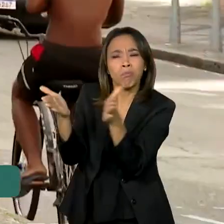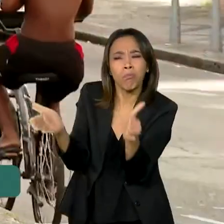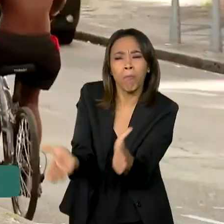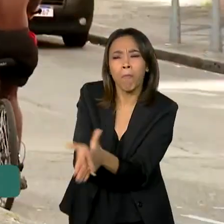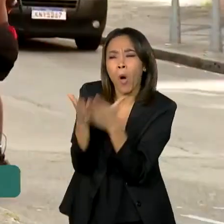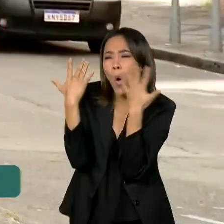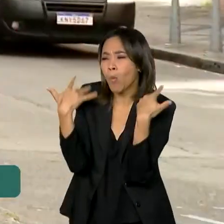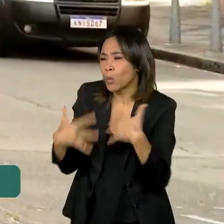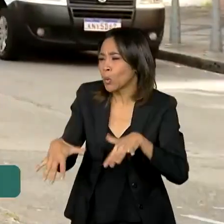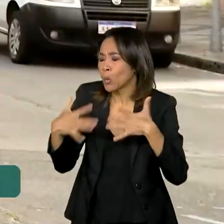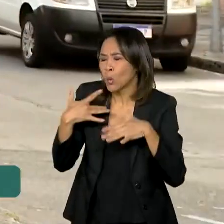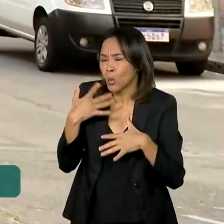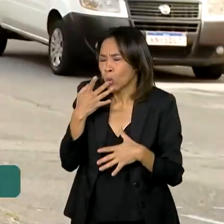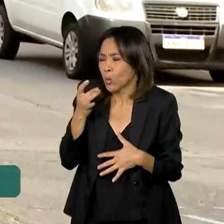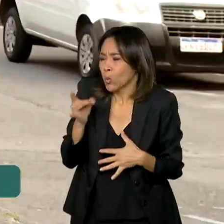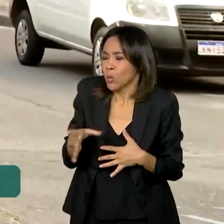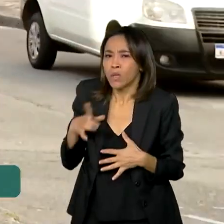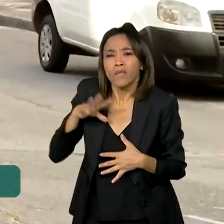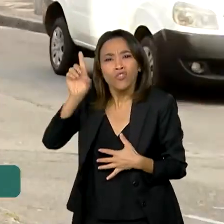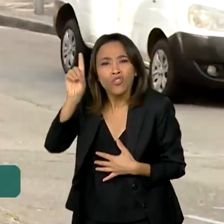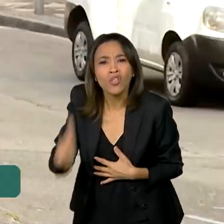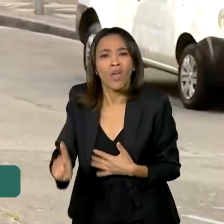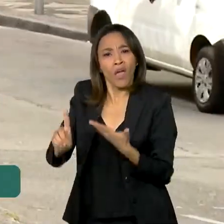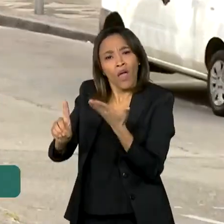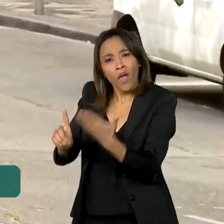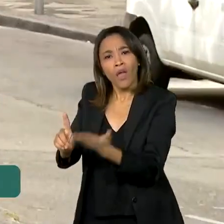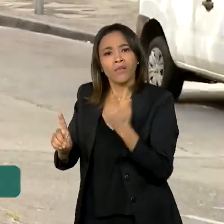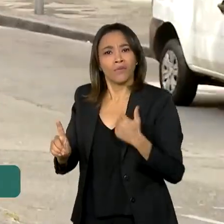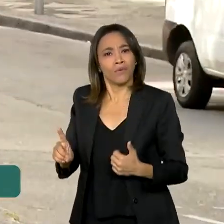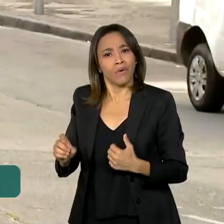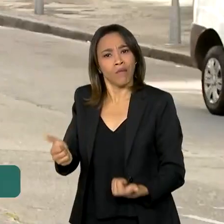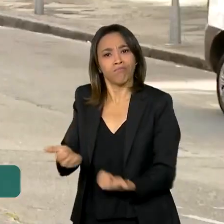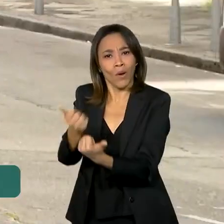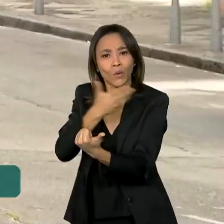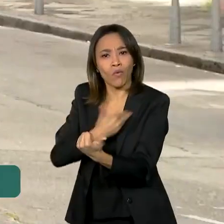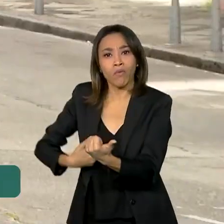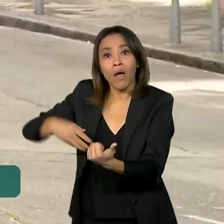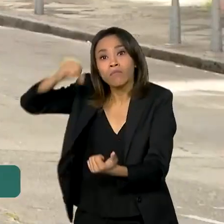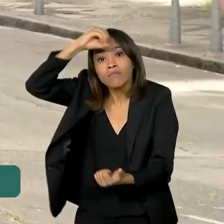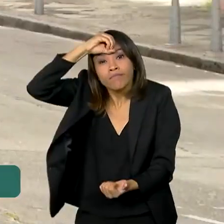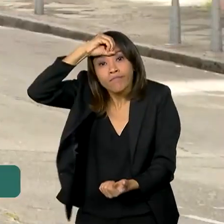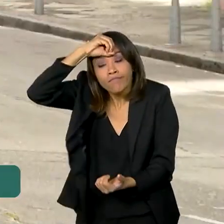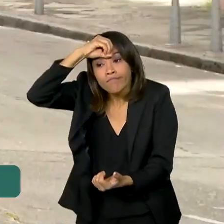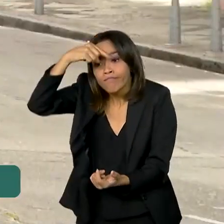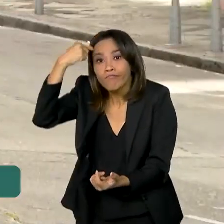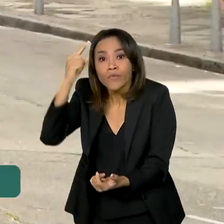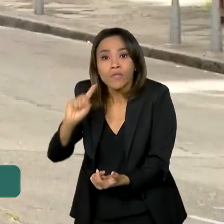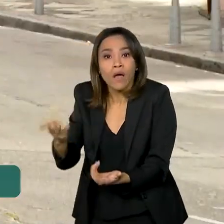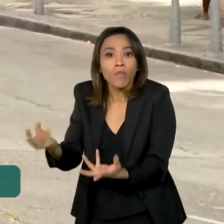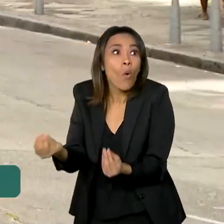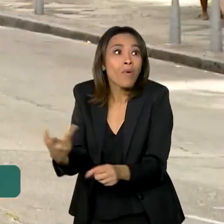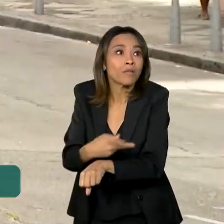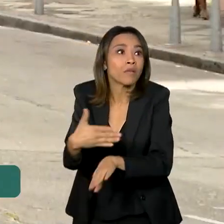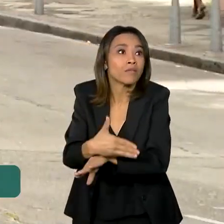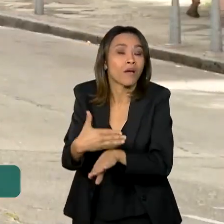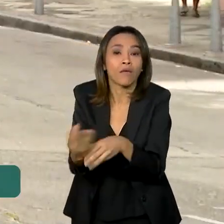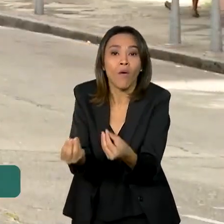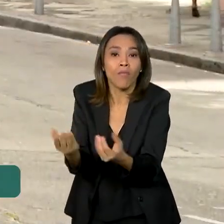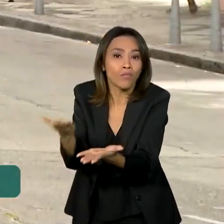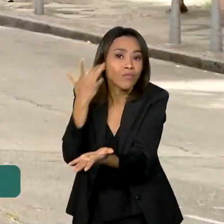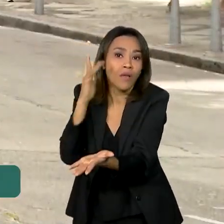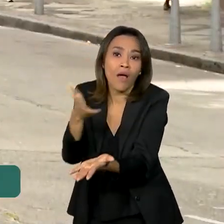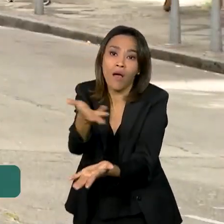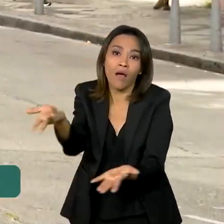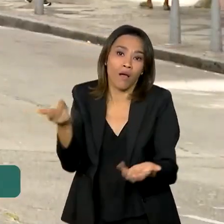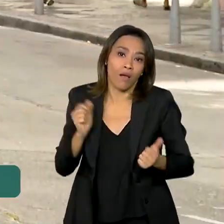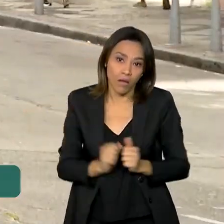têm direito a benefícios do governo, mas não sabem ou não fazem ideia de como acessar esses benefícios.